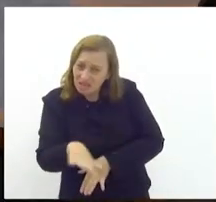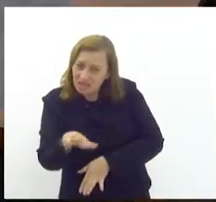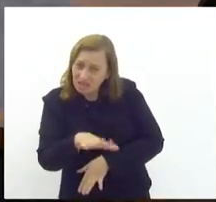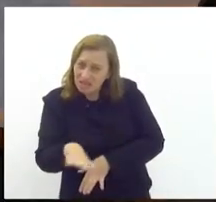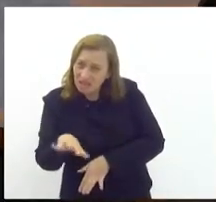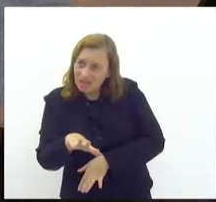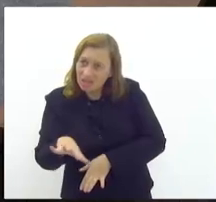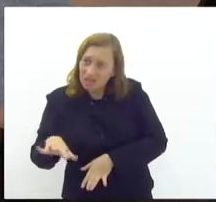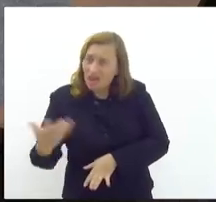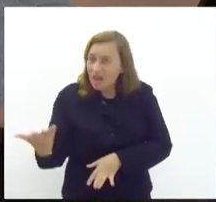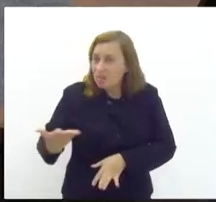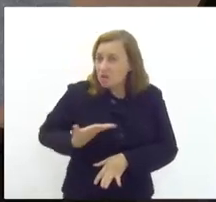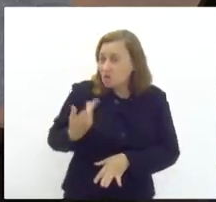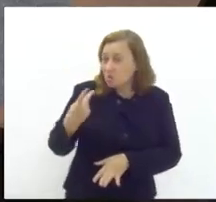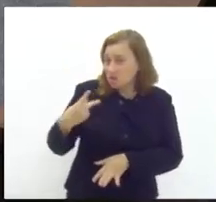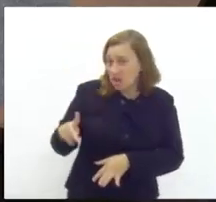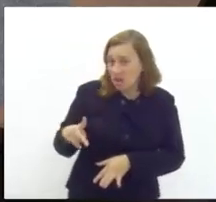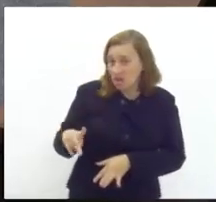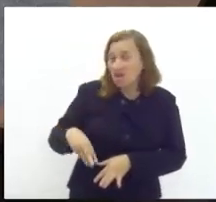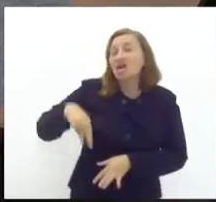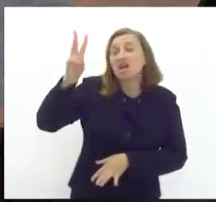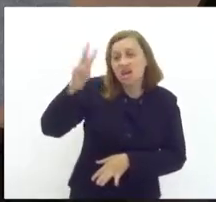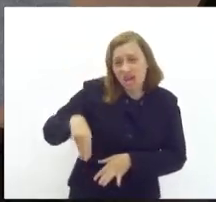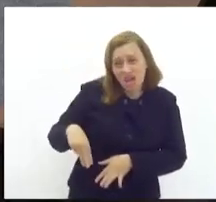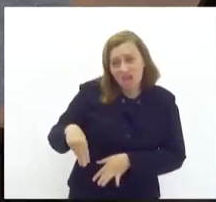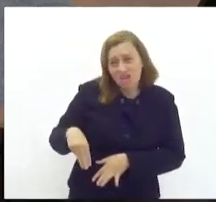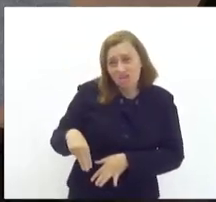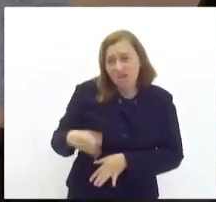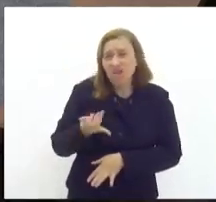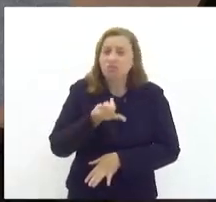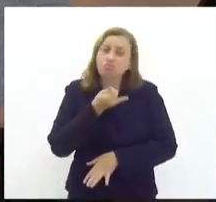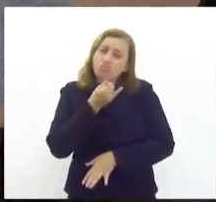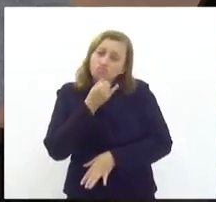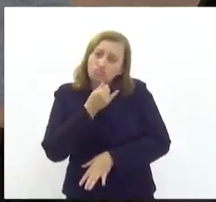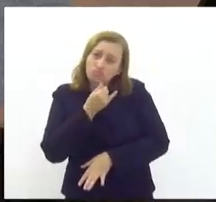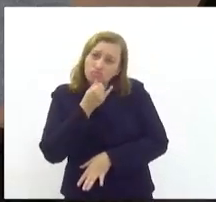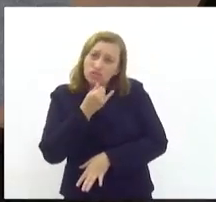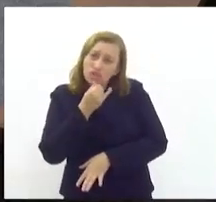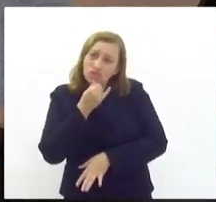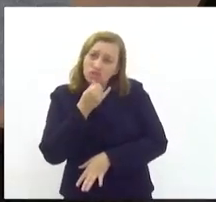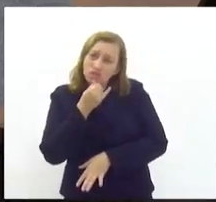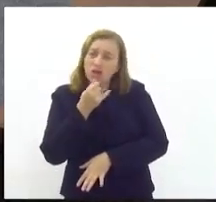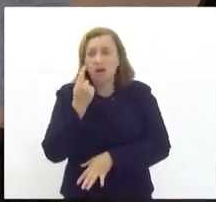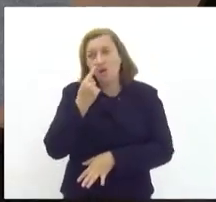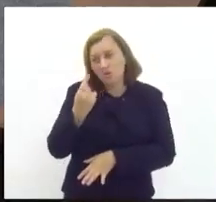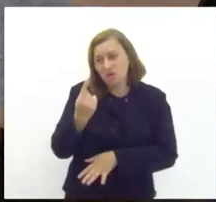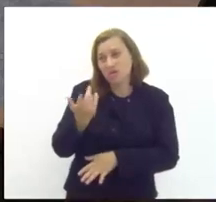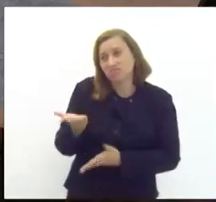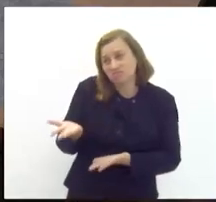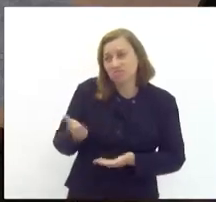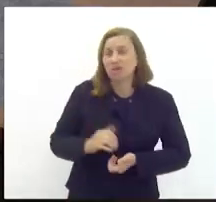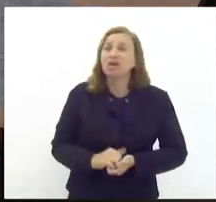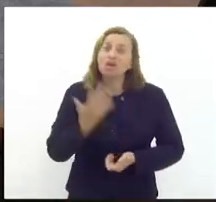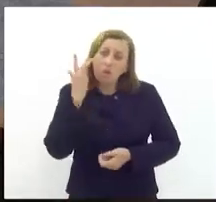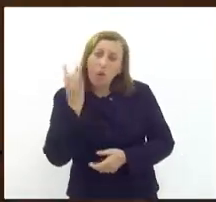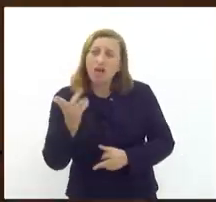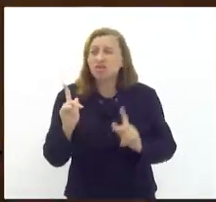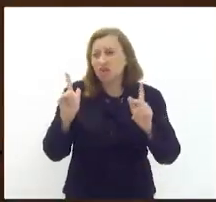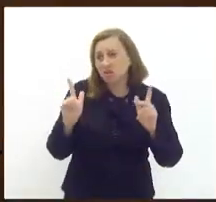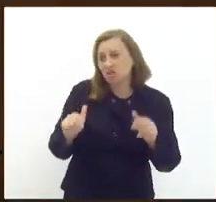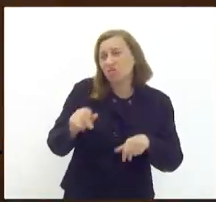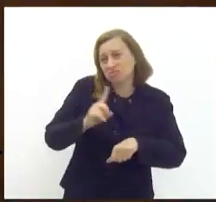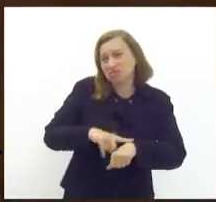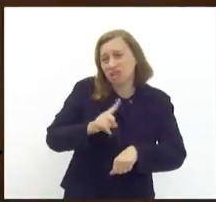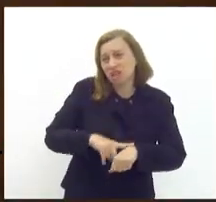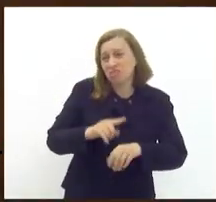do Tiago e quem pode não ficar com coração partido diante de uma cena como Aquela Então eu acho que ao mesmo tempo que